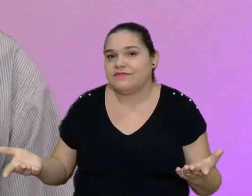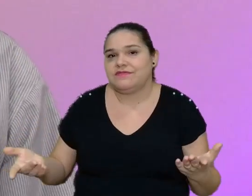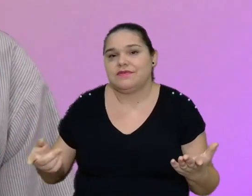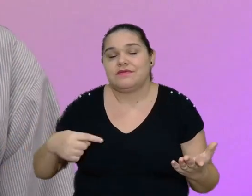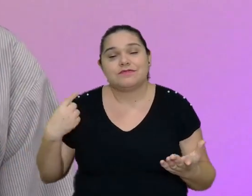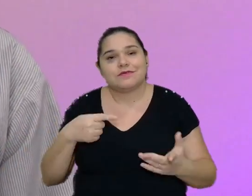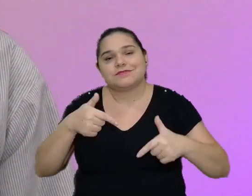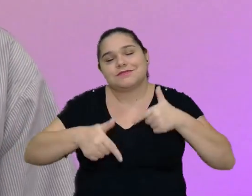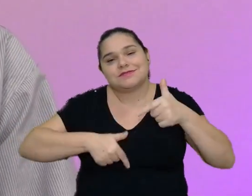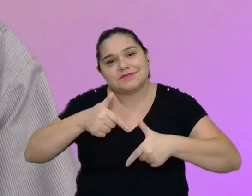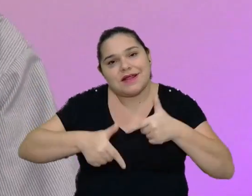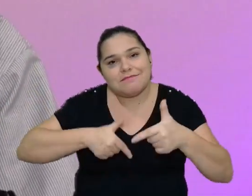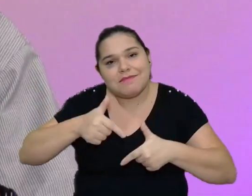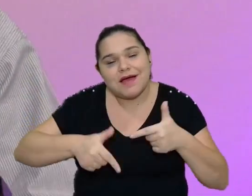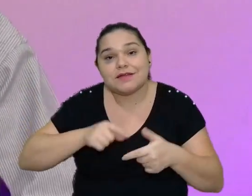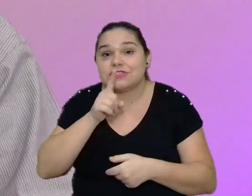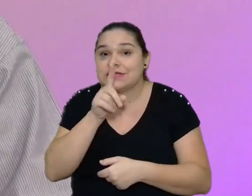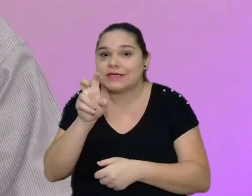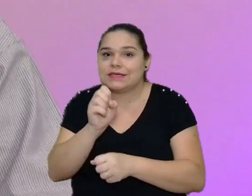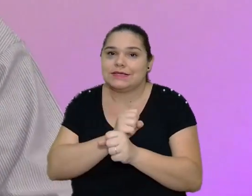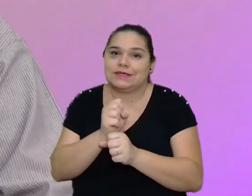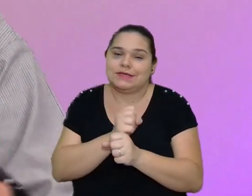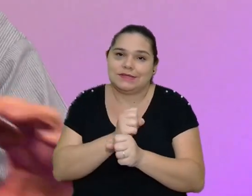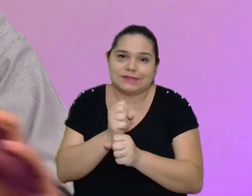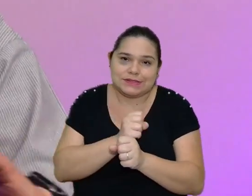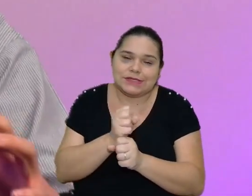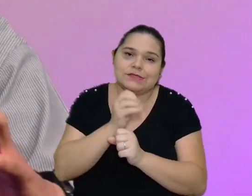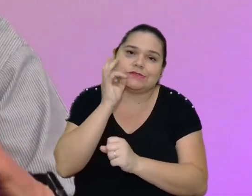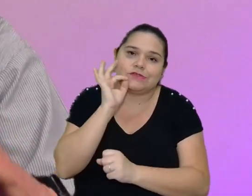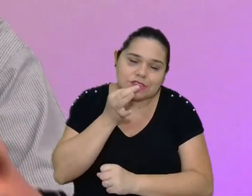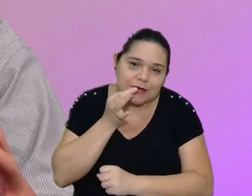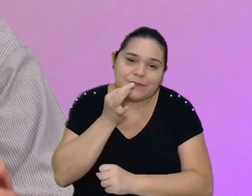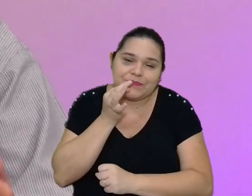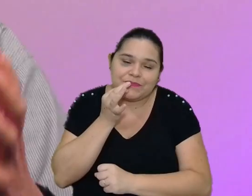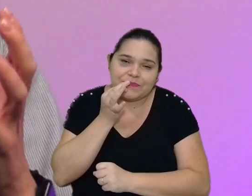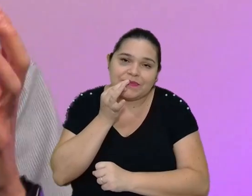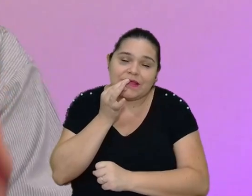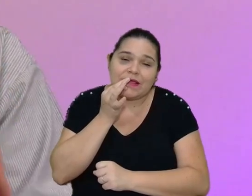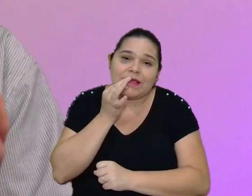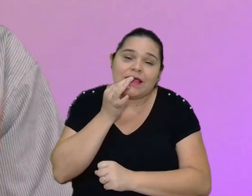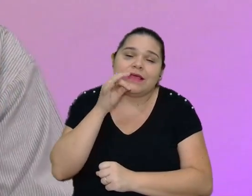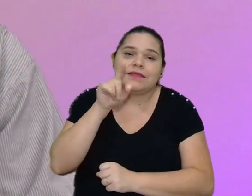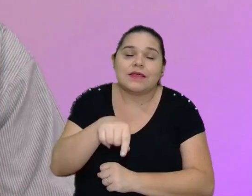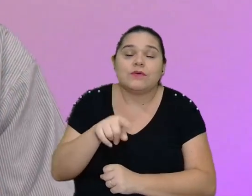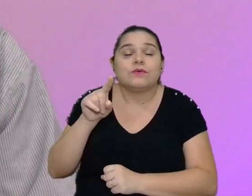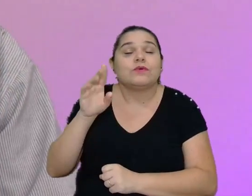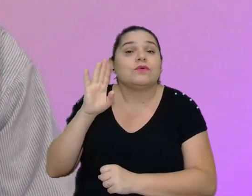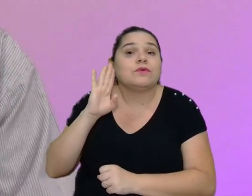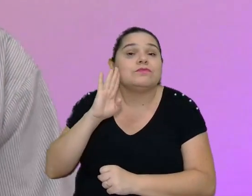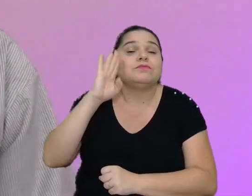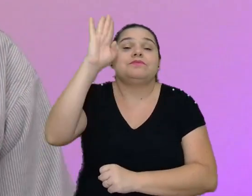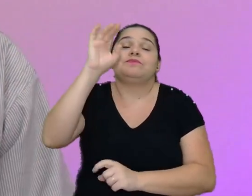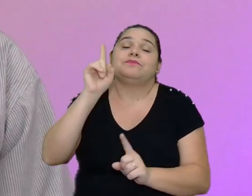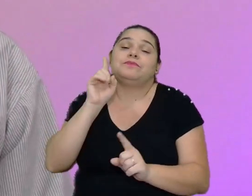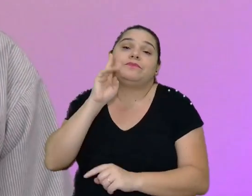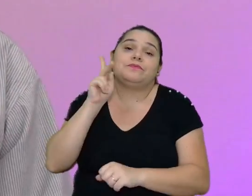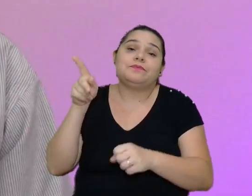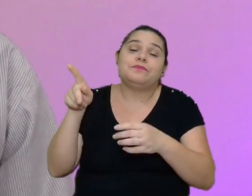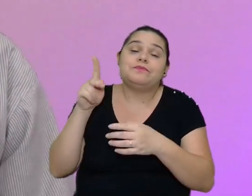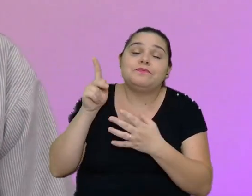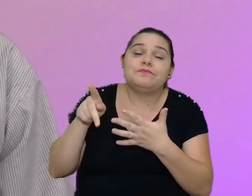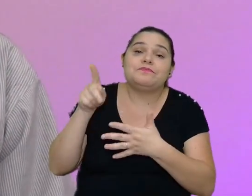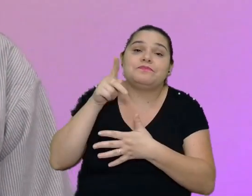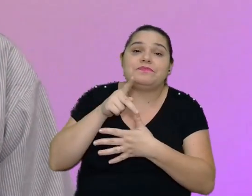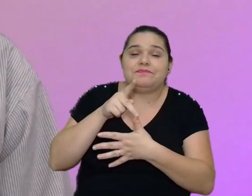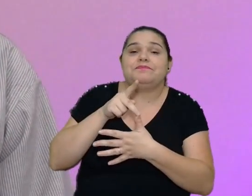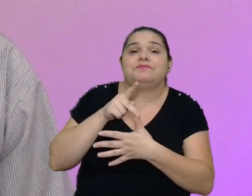trabalho de 15 anos, né? Na pedra fundamental da Engravida está cravado lá a democratização. A gente quer fazer isso, é o intuito e nós não vamos parar.